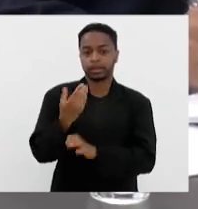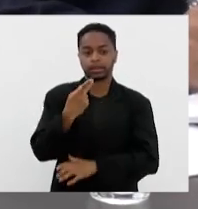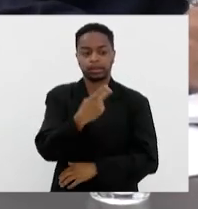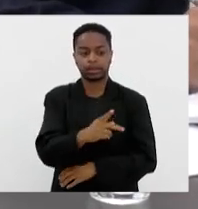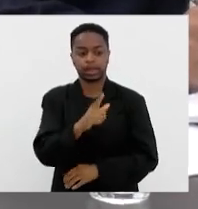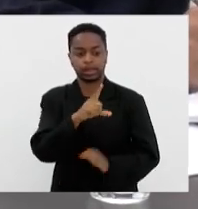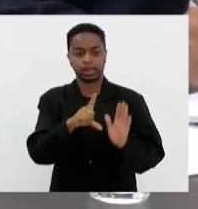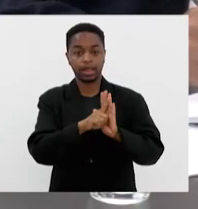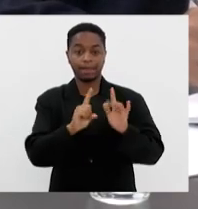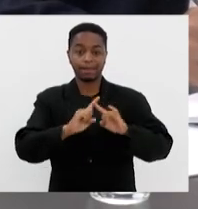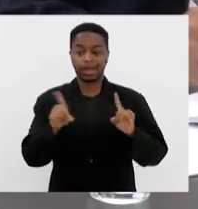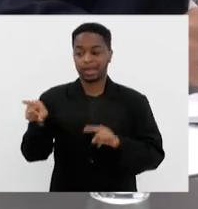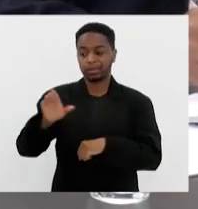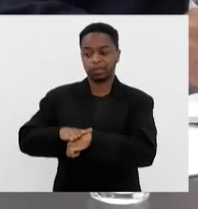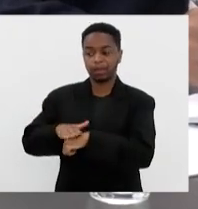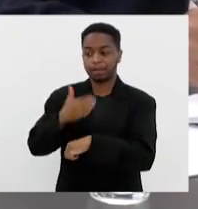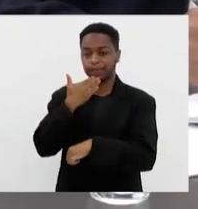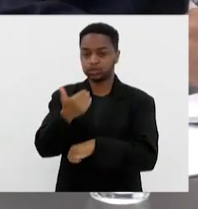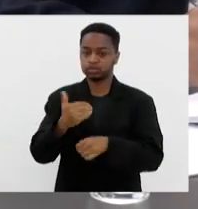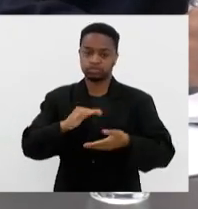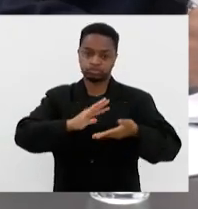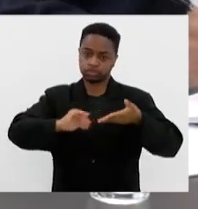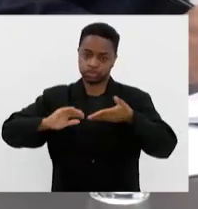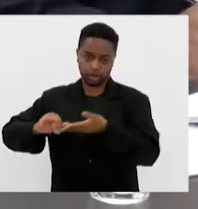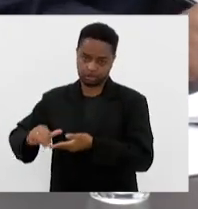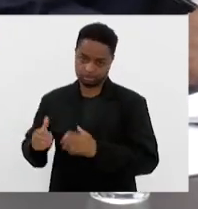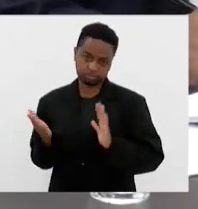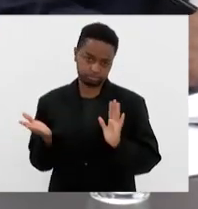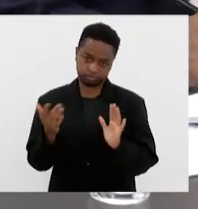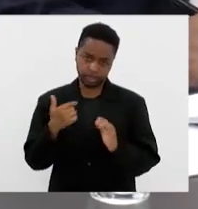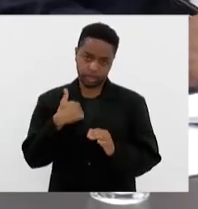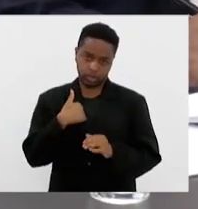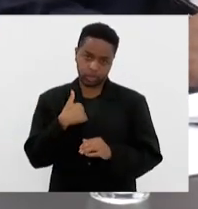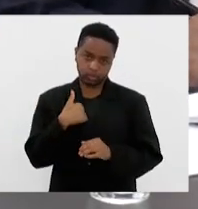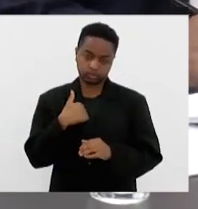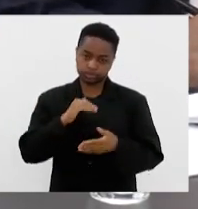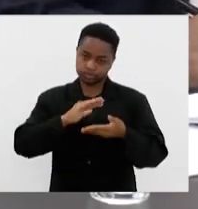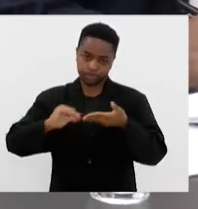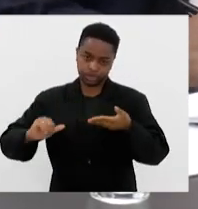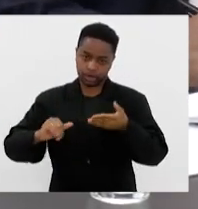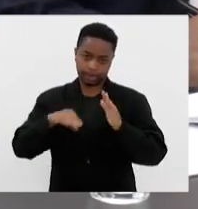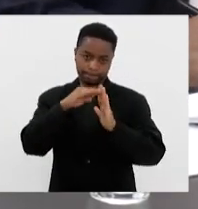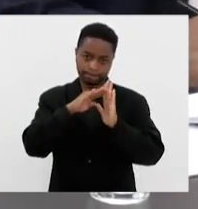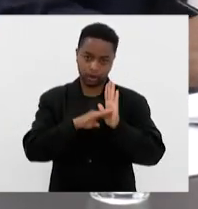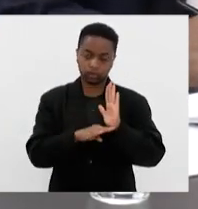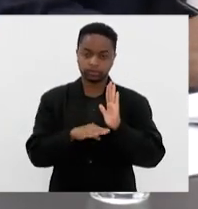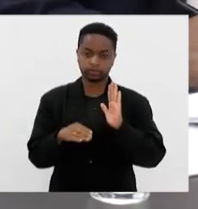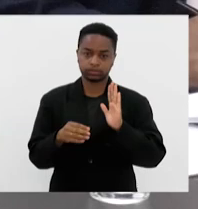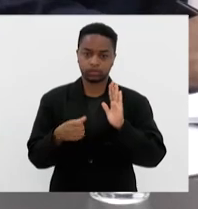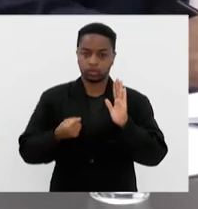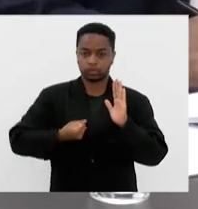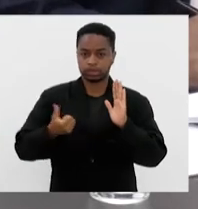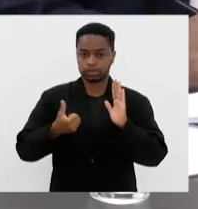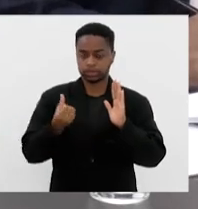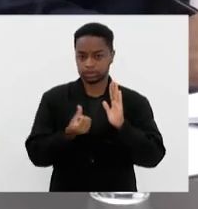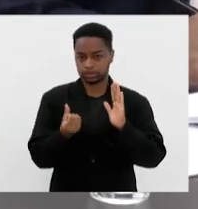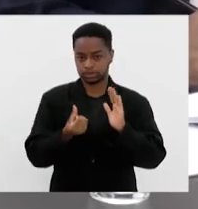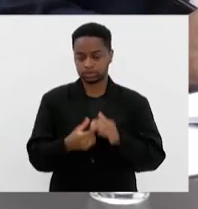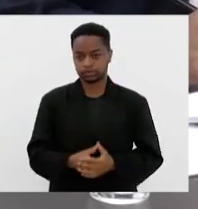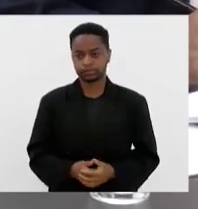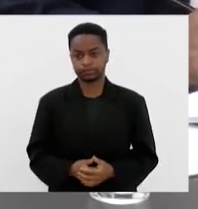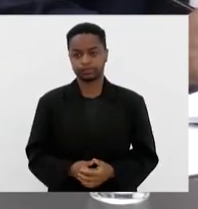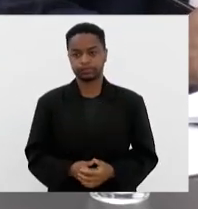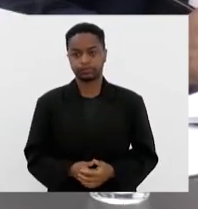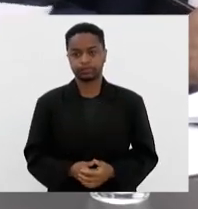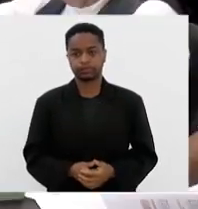para retirar de pauta. Então, não vou nem cantar o voto, vou retirar de pauta a pedido do autor, está retirado o item 6 de pauta. Está